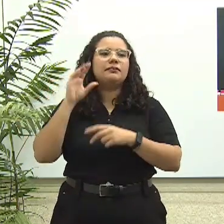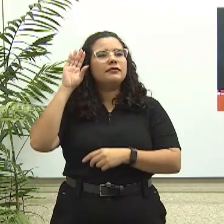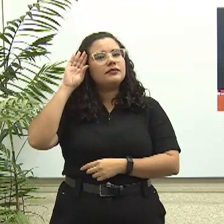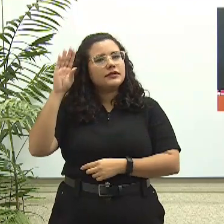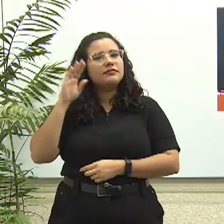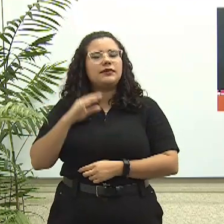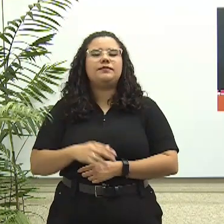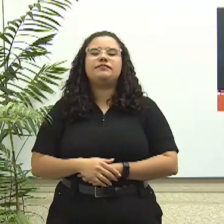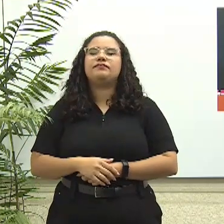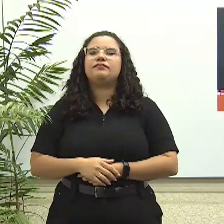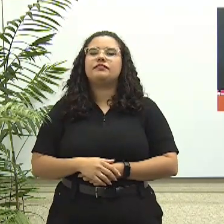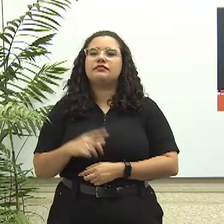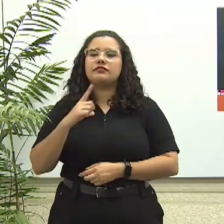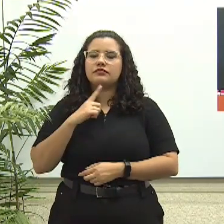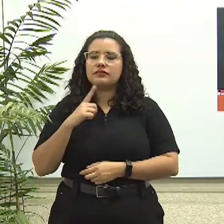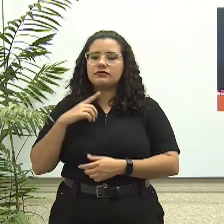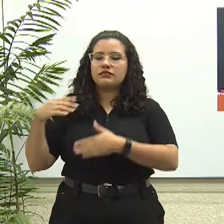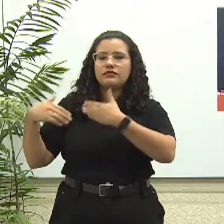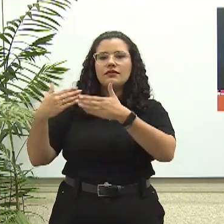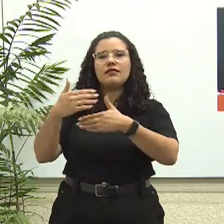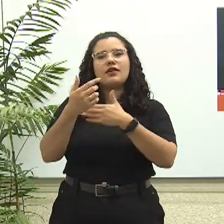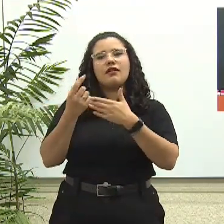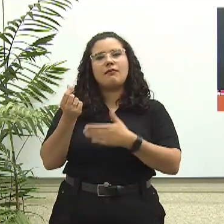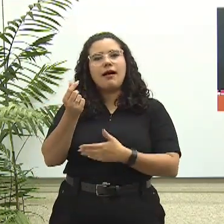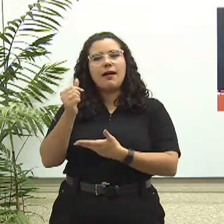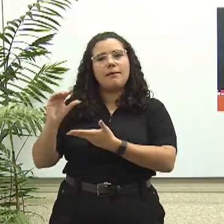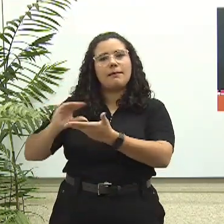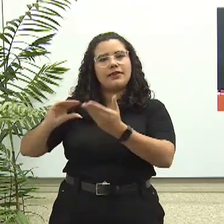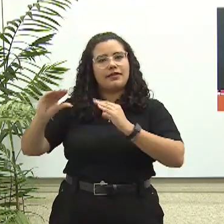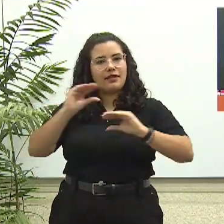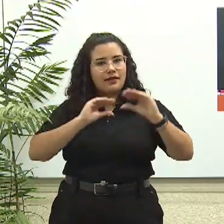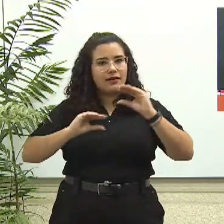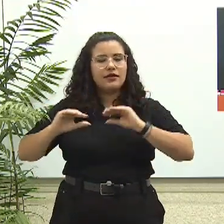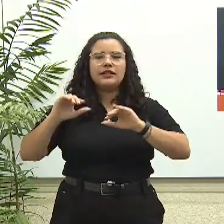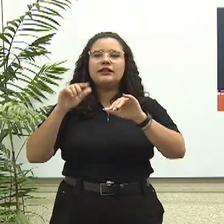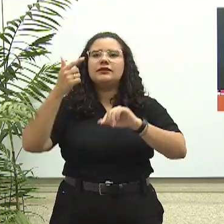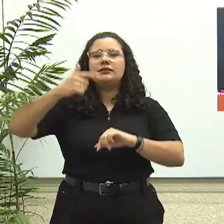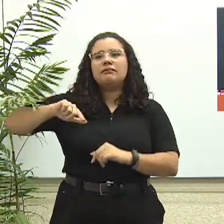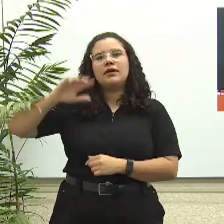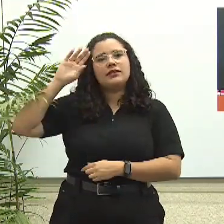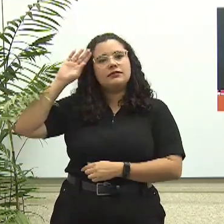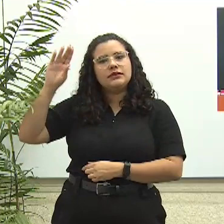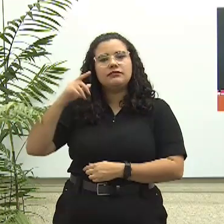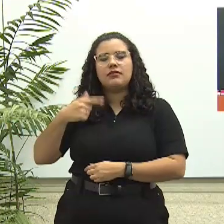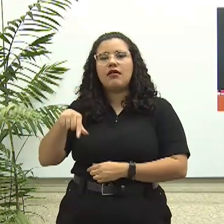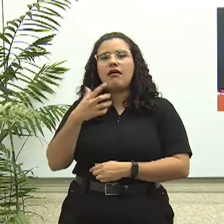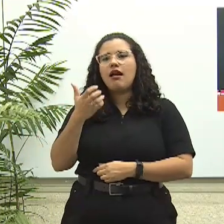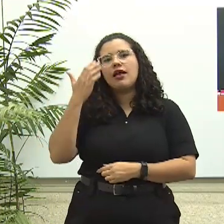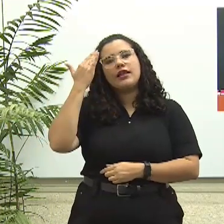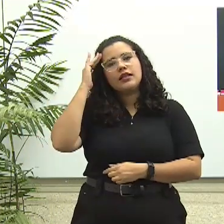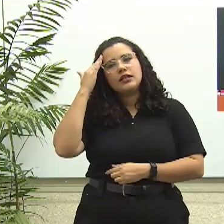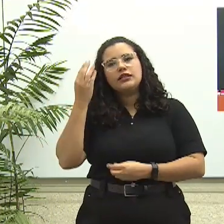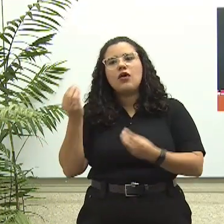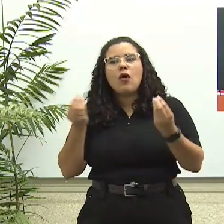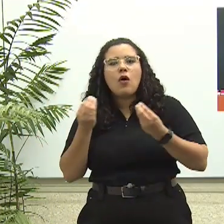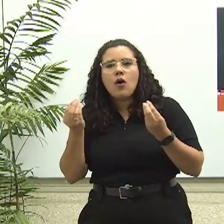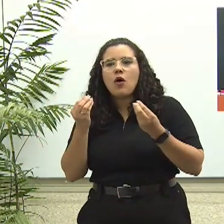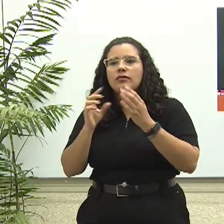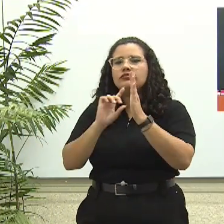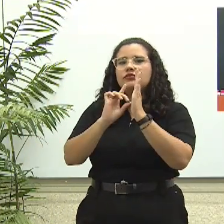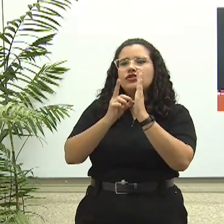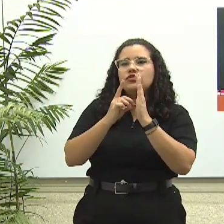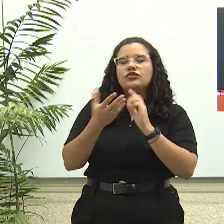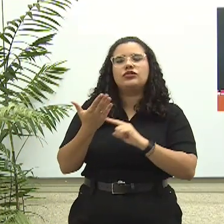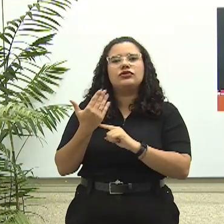marxistas né Na composição orgânica do Capital mas sobretudo entender em que medida as tecnologias digitais